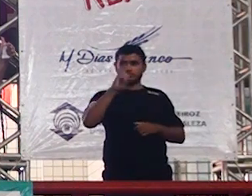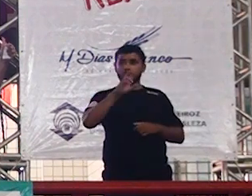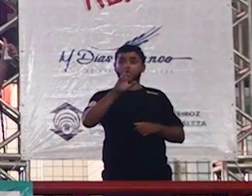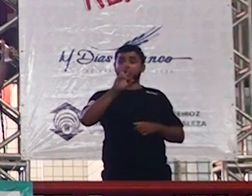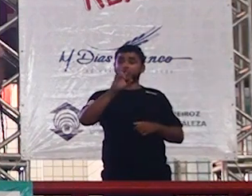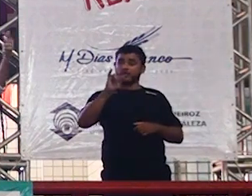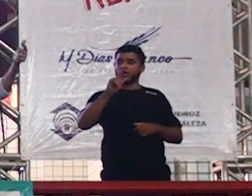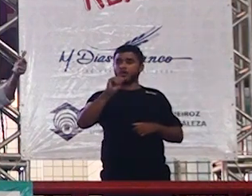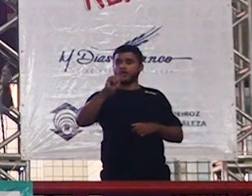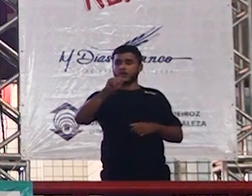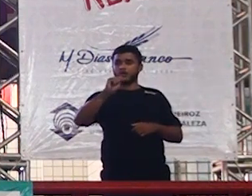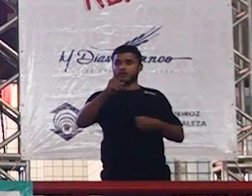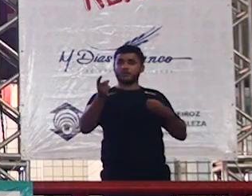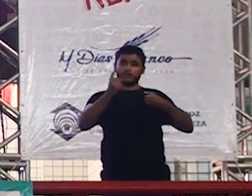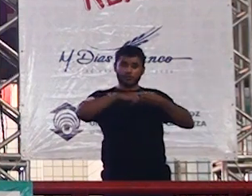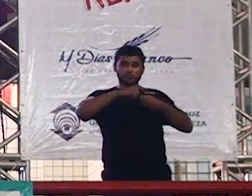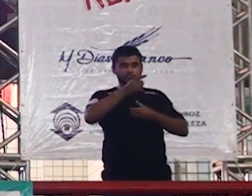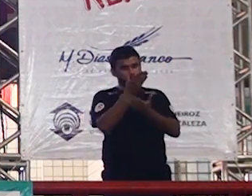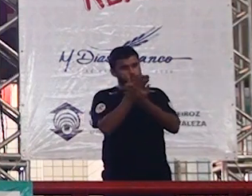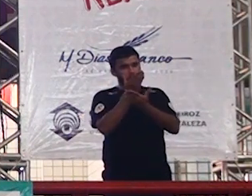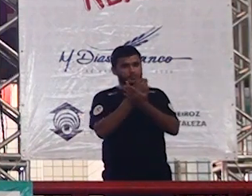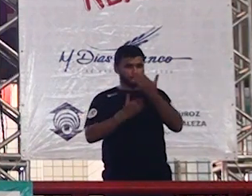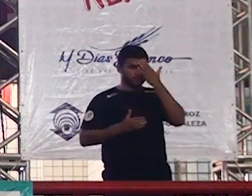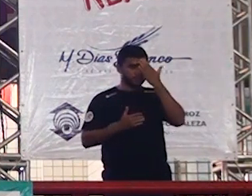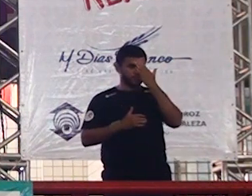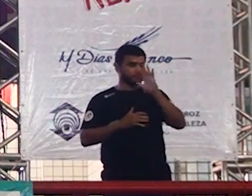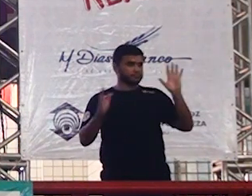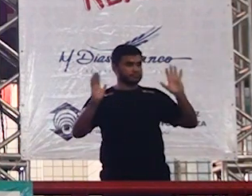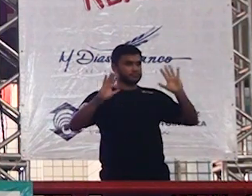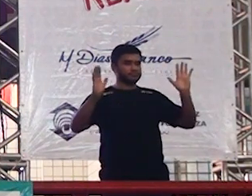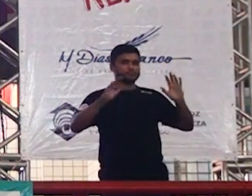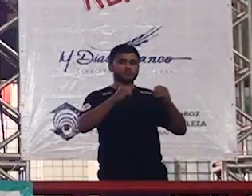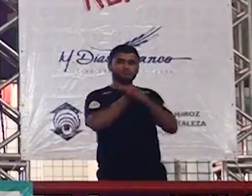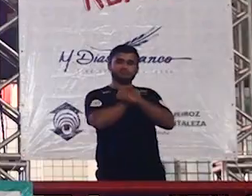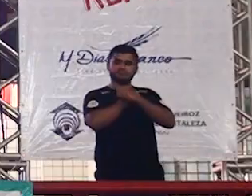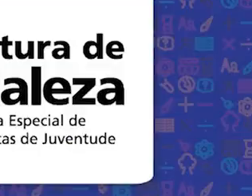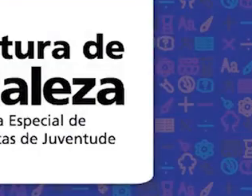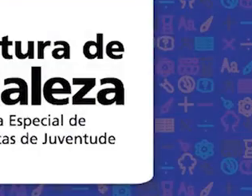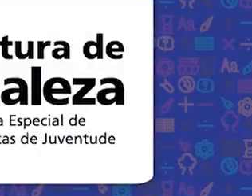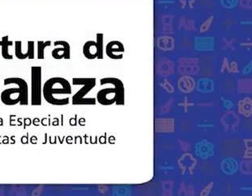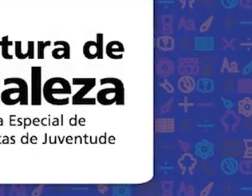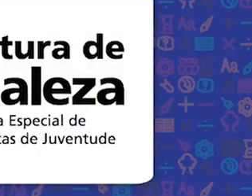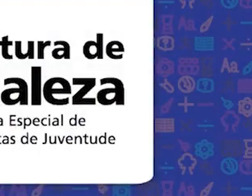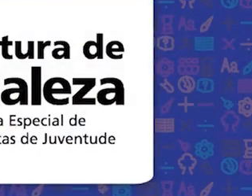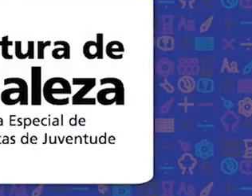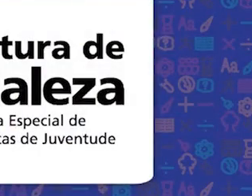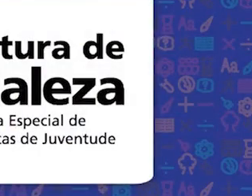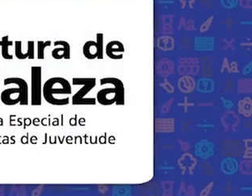volta em agosto ou em julho, se você quiser me ver por aí. Valeu, galera. Obrigado pela participação.